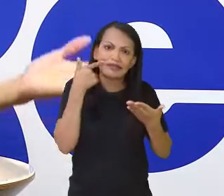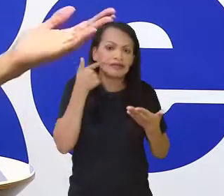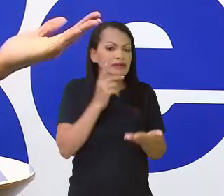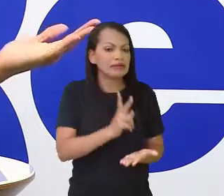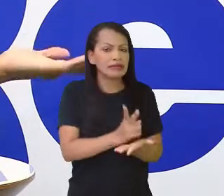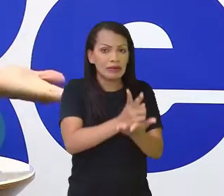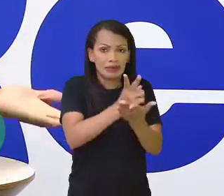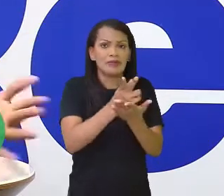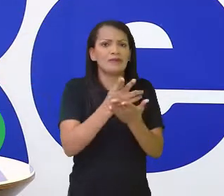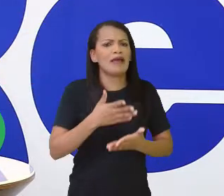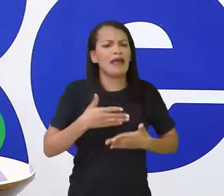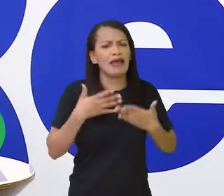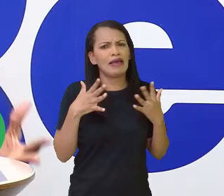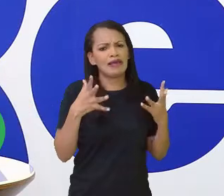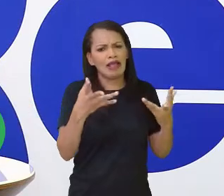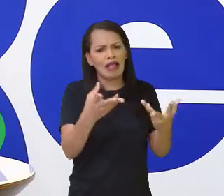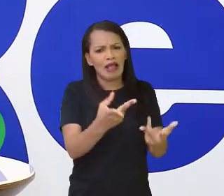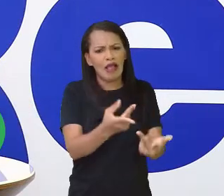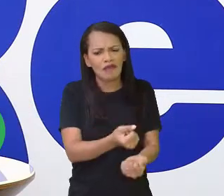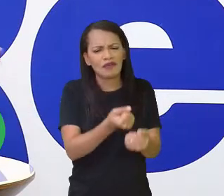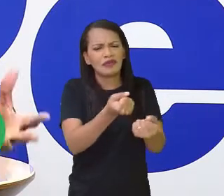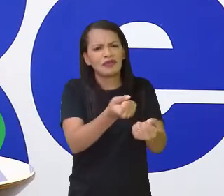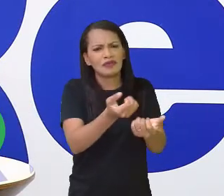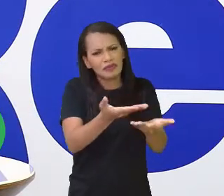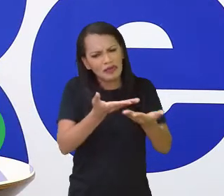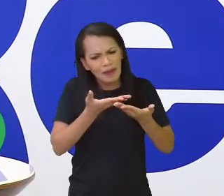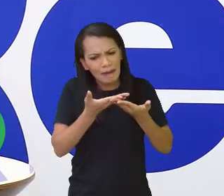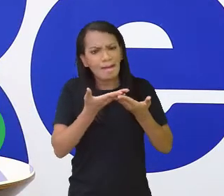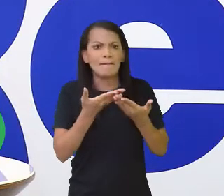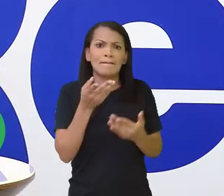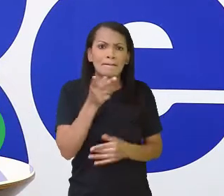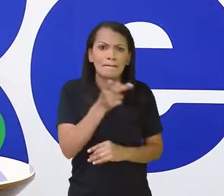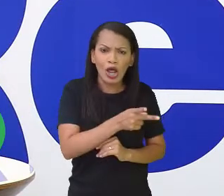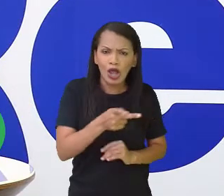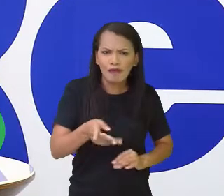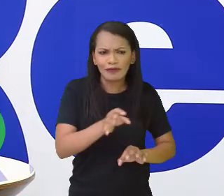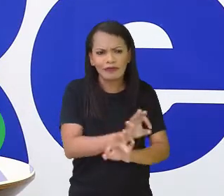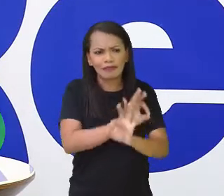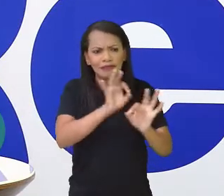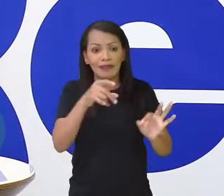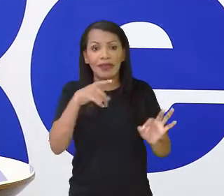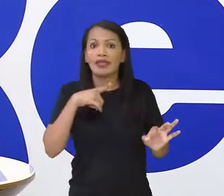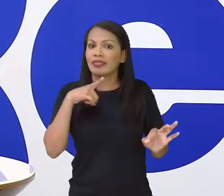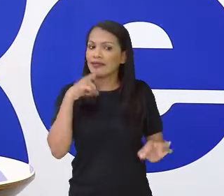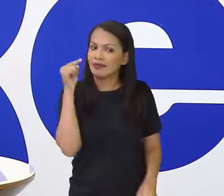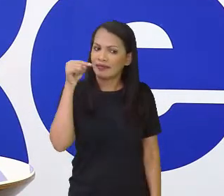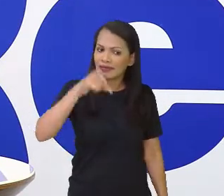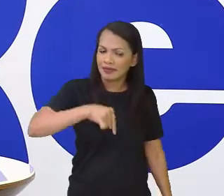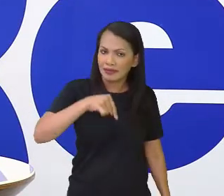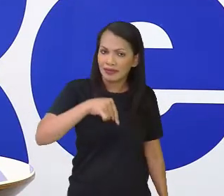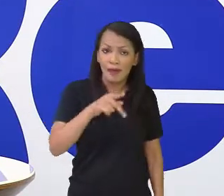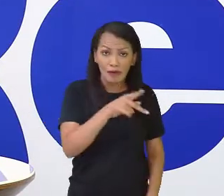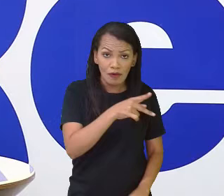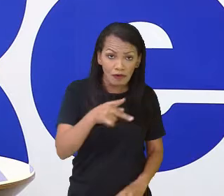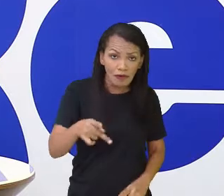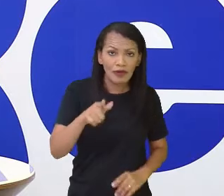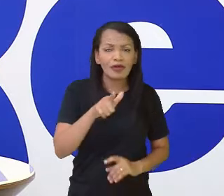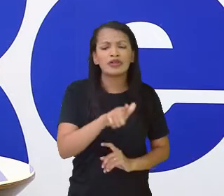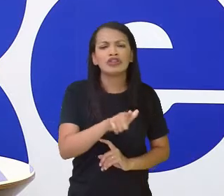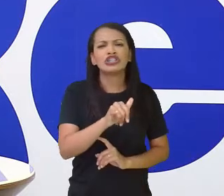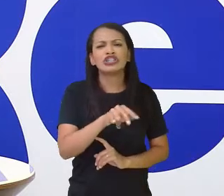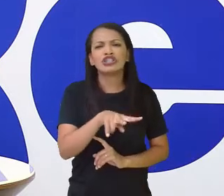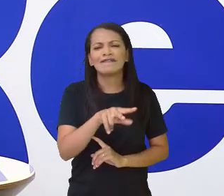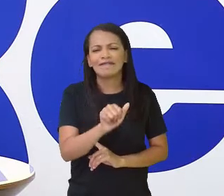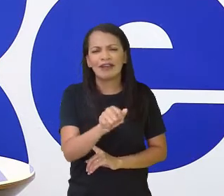sempre maravilhoso, né, receber assim professores. Show que tem aqui, né? E o professor Givanilson não vai ser